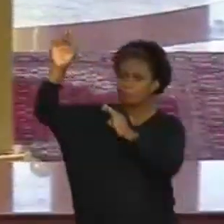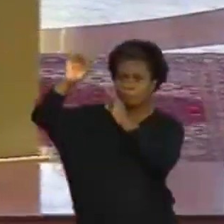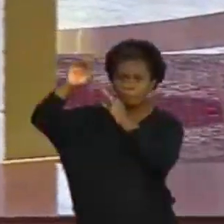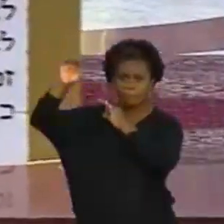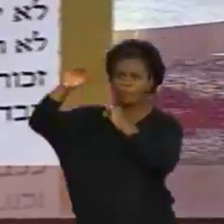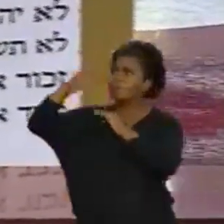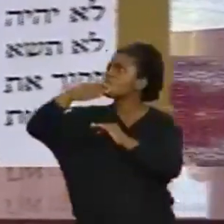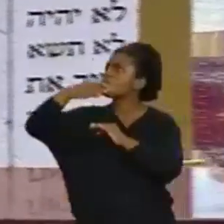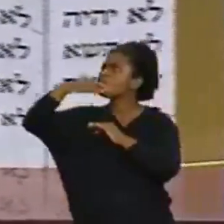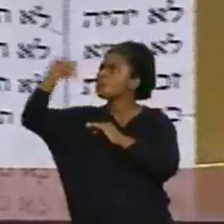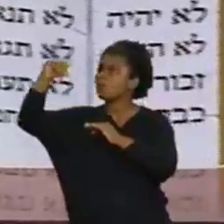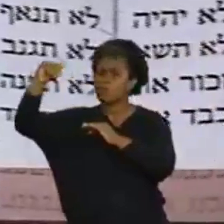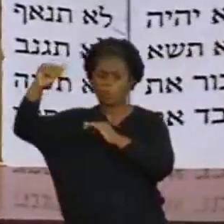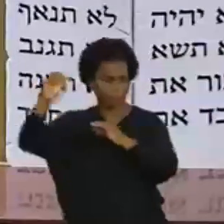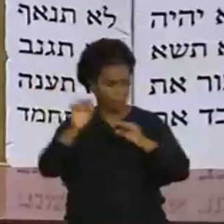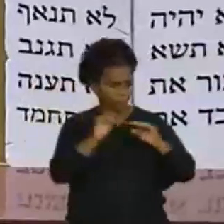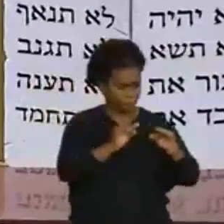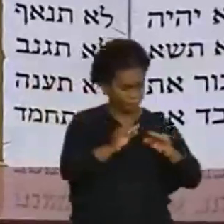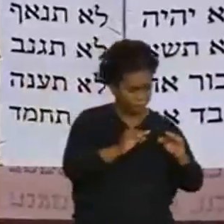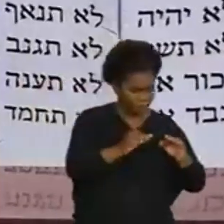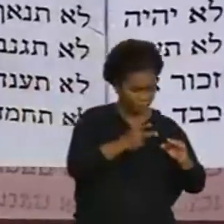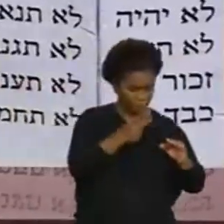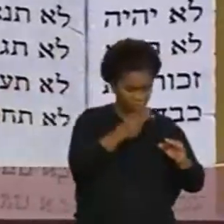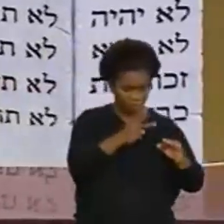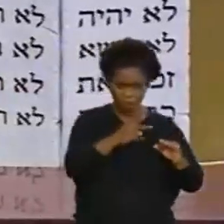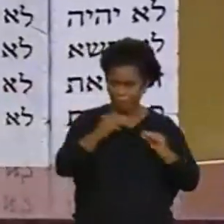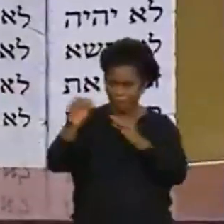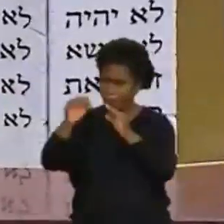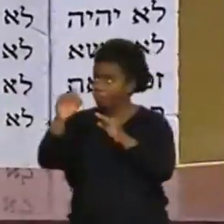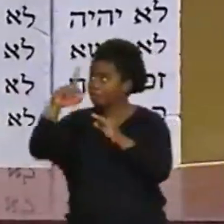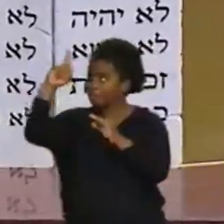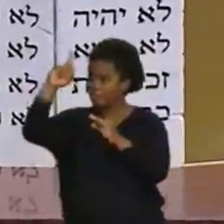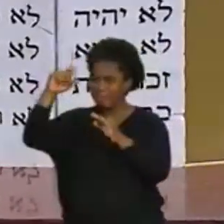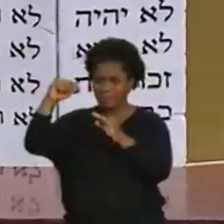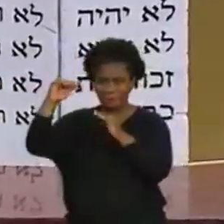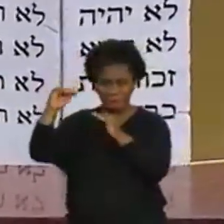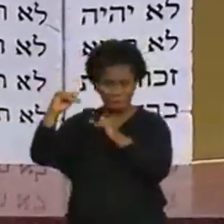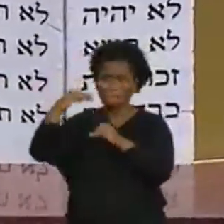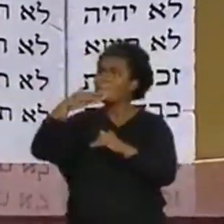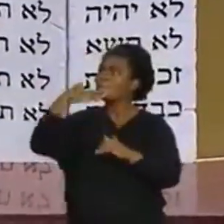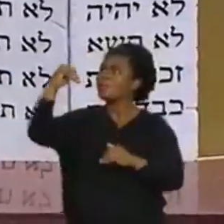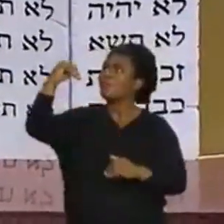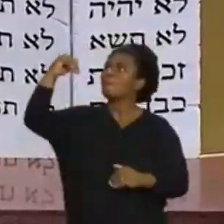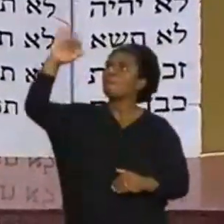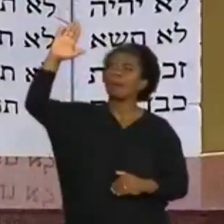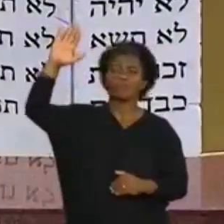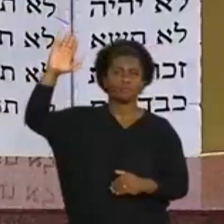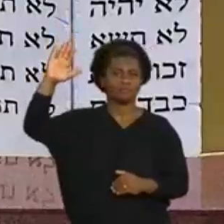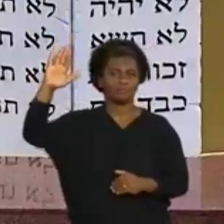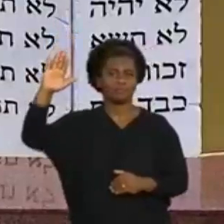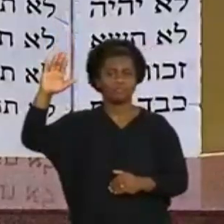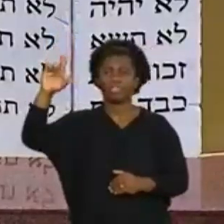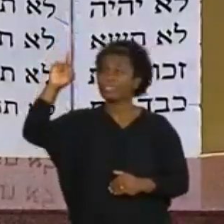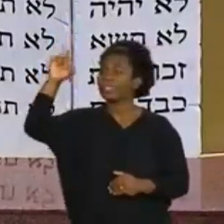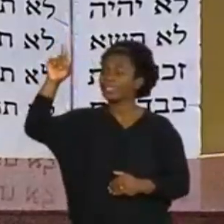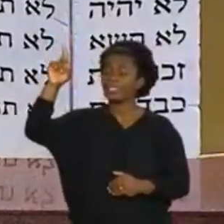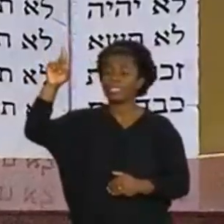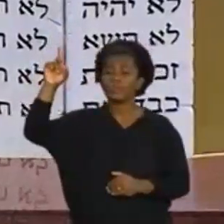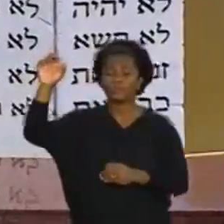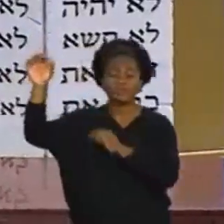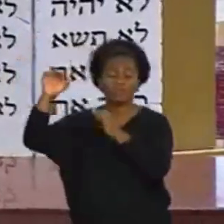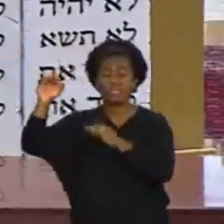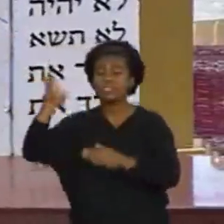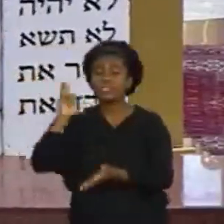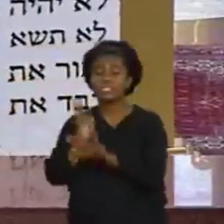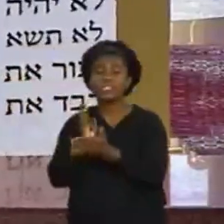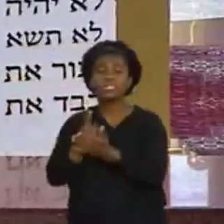nosso fracassa, porque o nosso é frustrado, mas o de Deus nunca é frustrado. Quando você